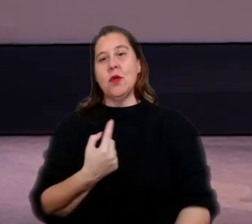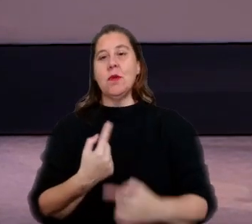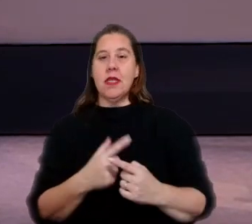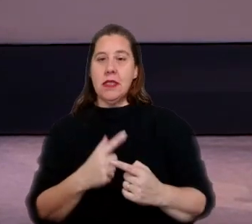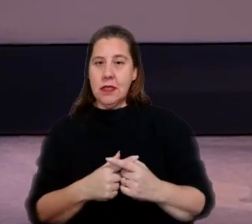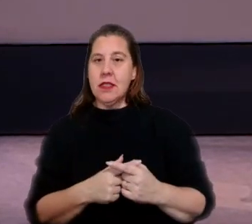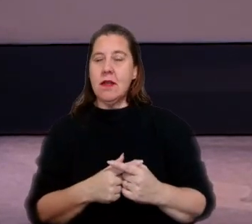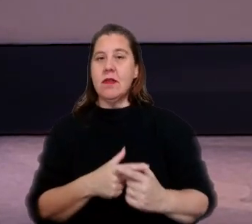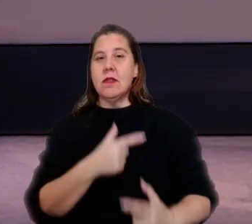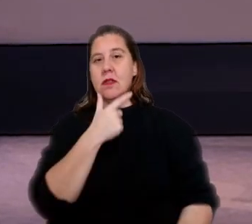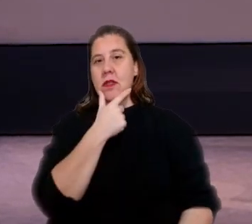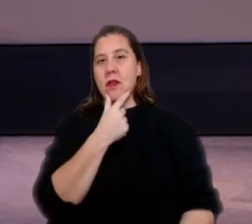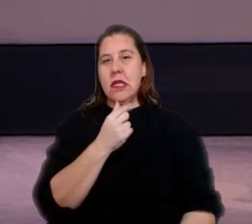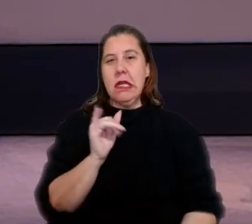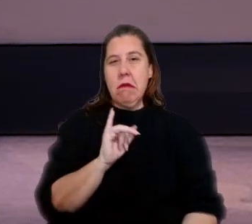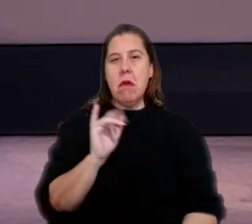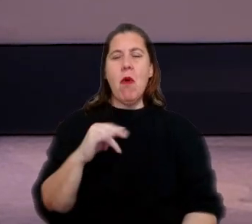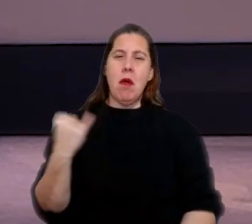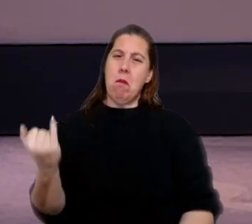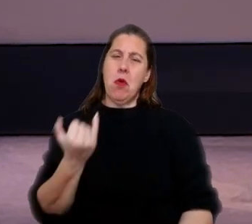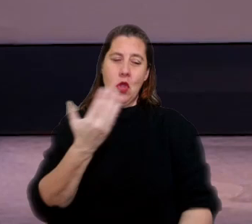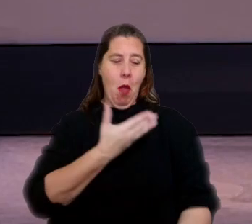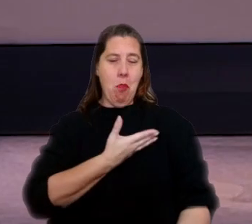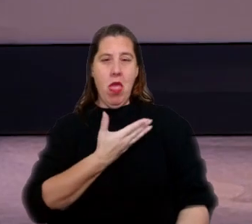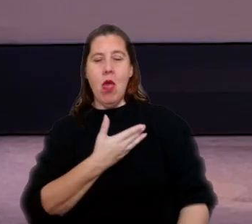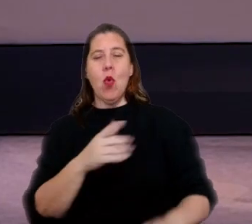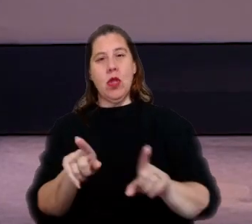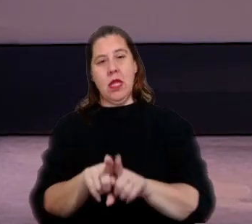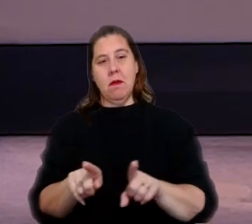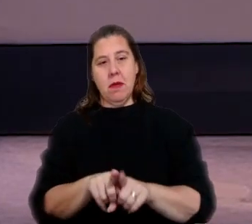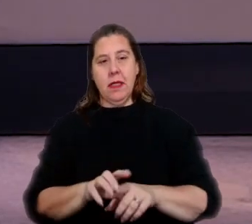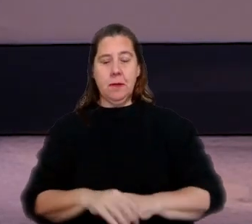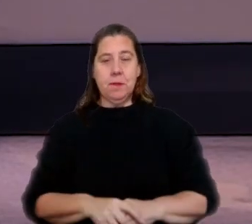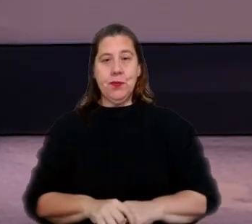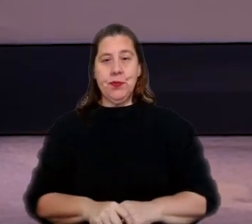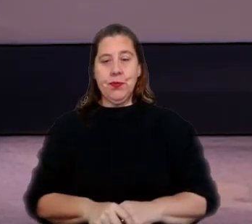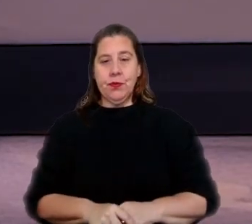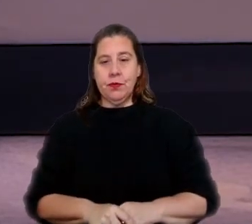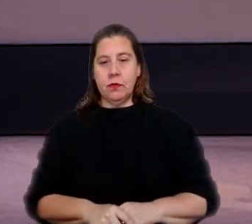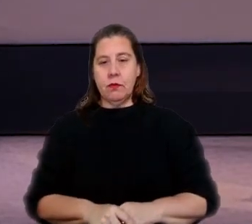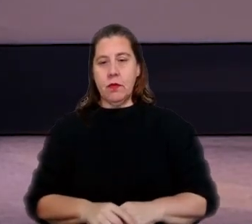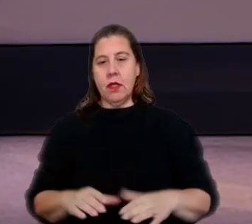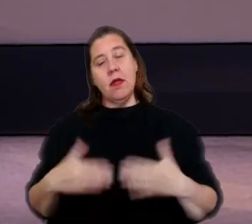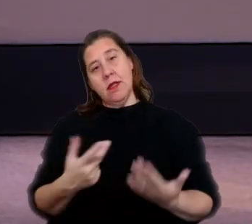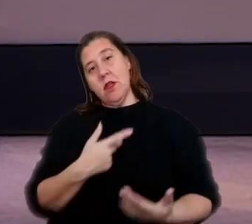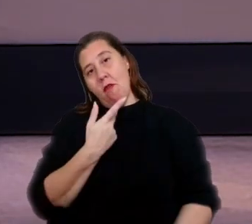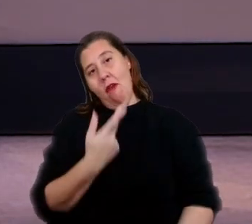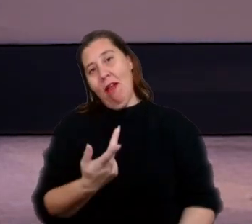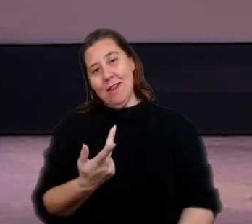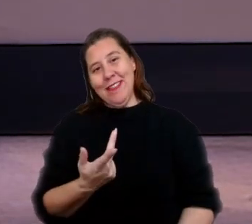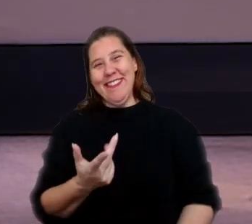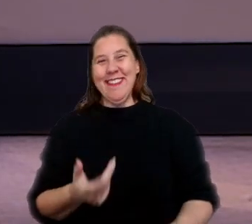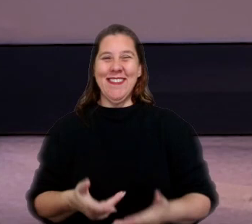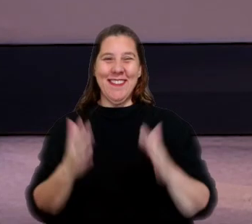sozinho, porque ele teve, né? Aí esse irmão é fundamental, e os amigos da escola, tudo. E era isso